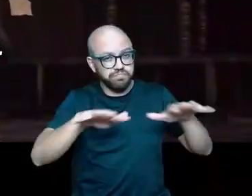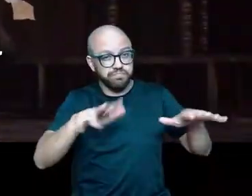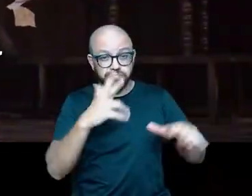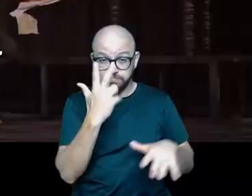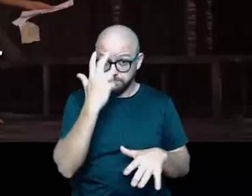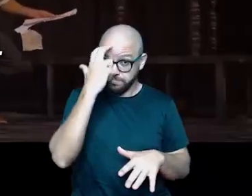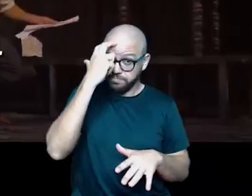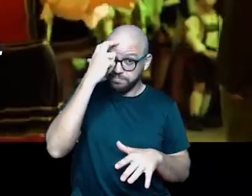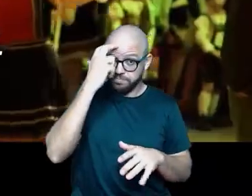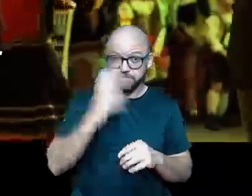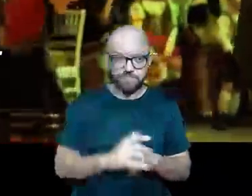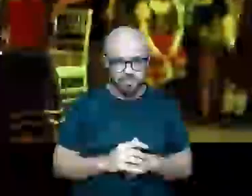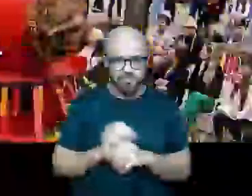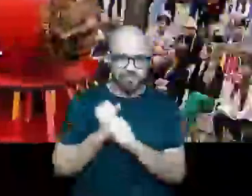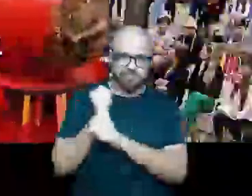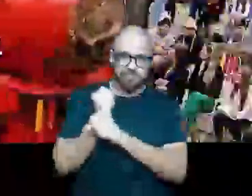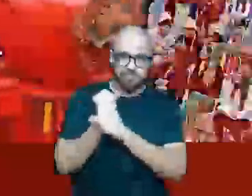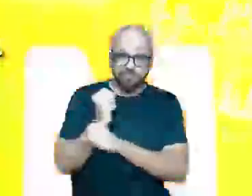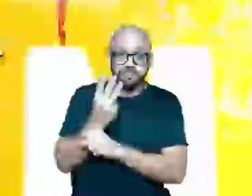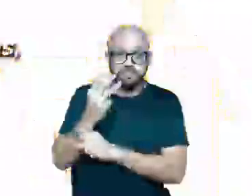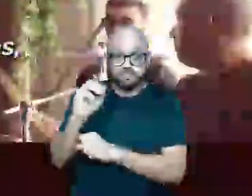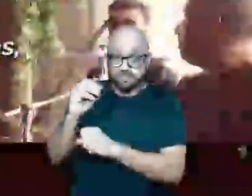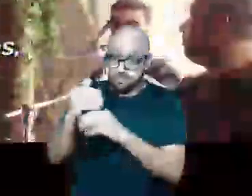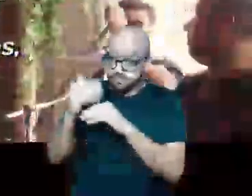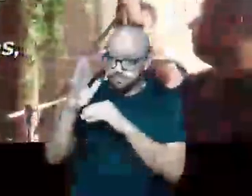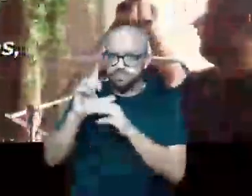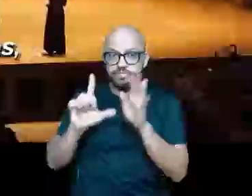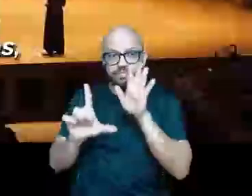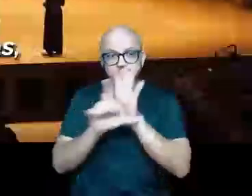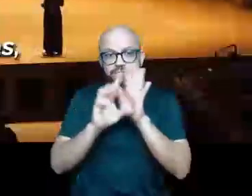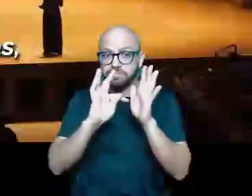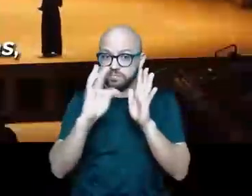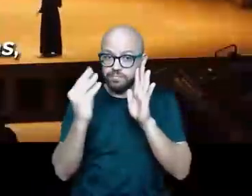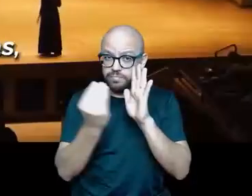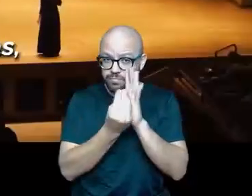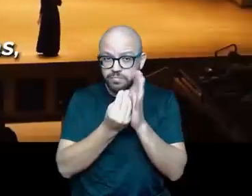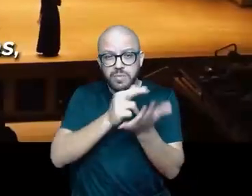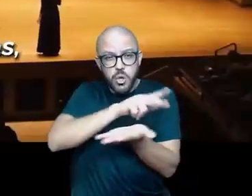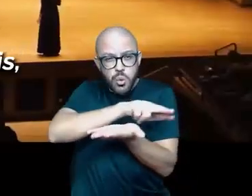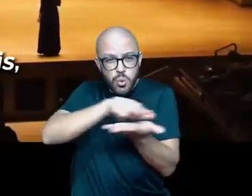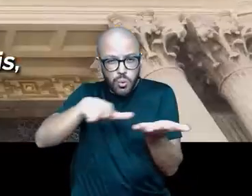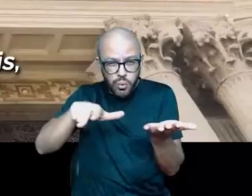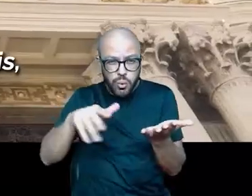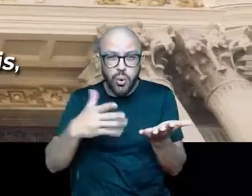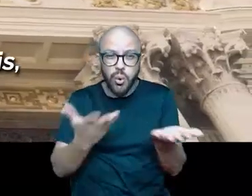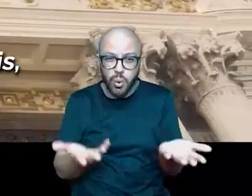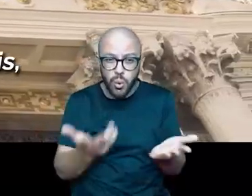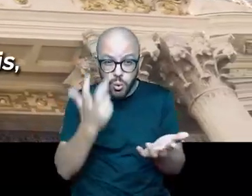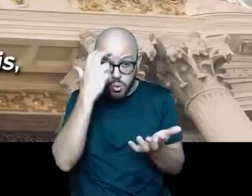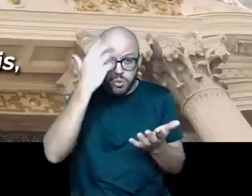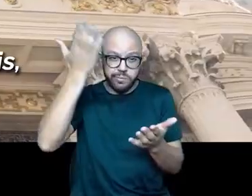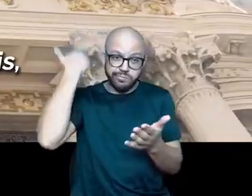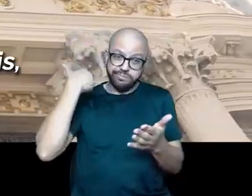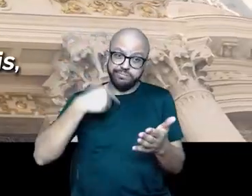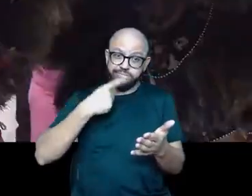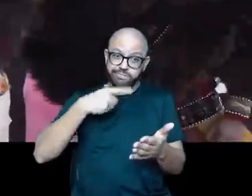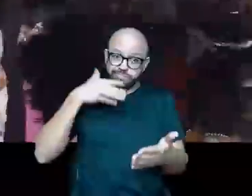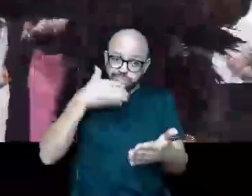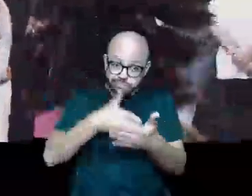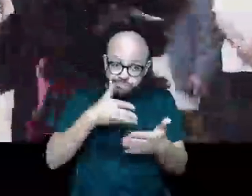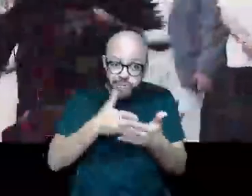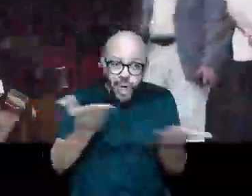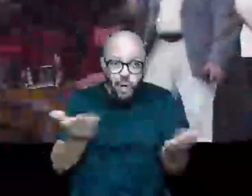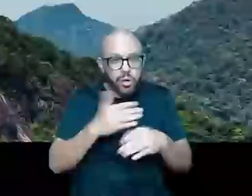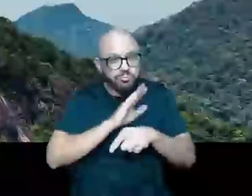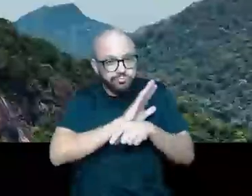produção e à difusão cultural. Ao longo de mais de 3 décadas, a Rouanet permitiu que inúmeras iniciativas culturais,